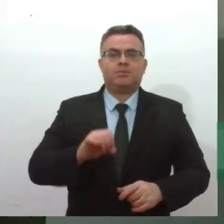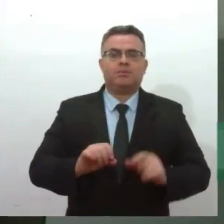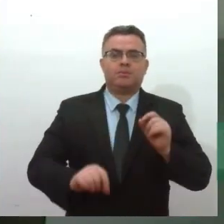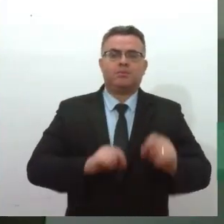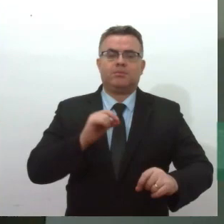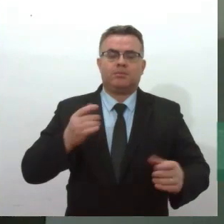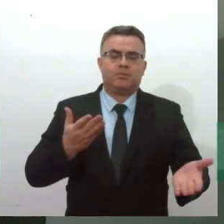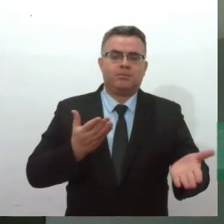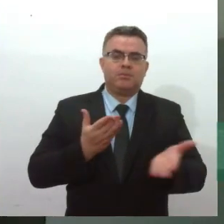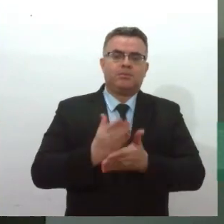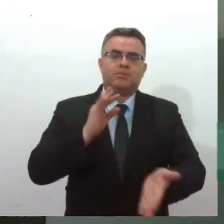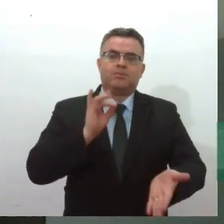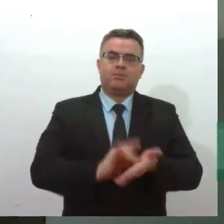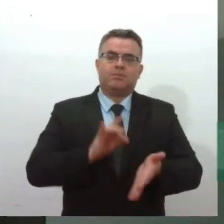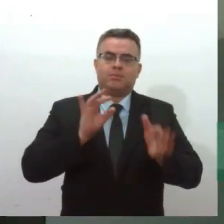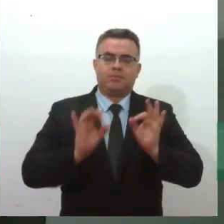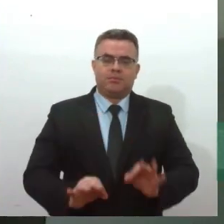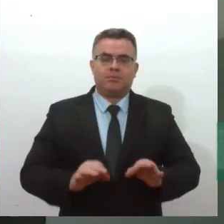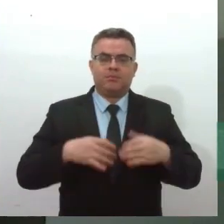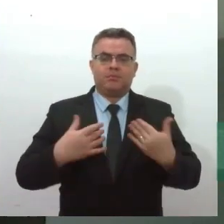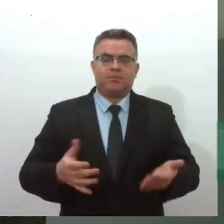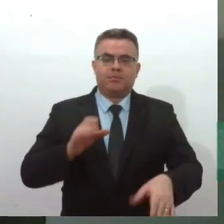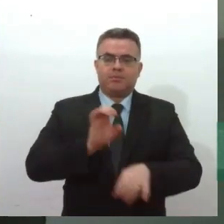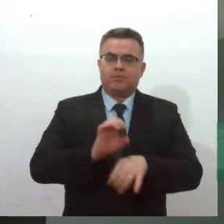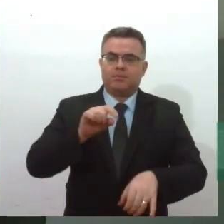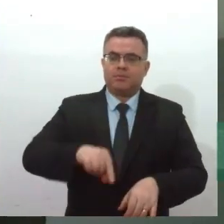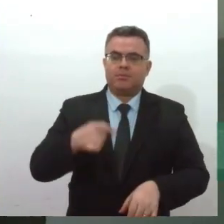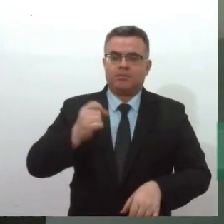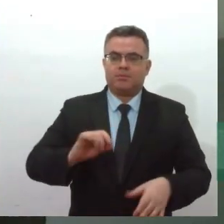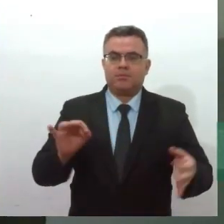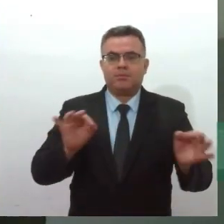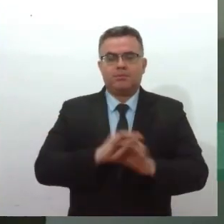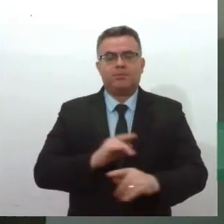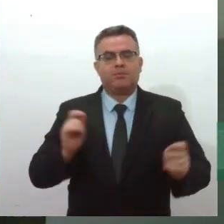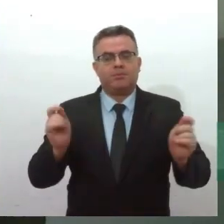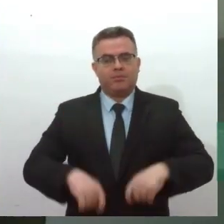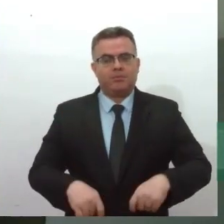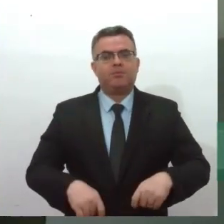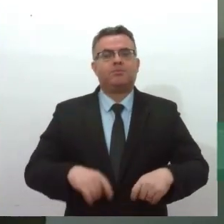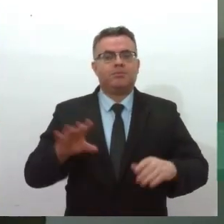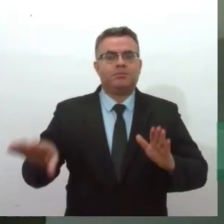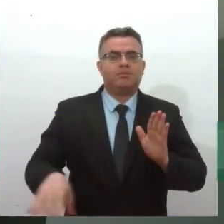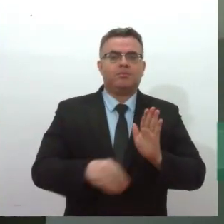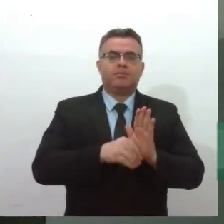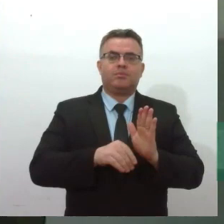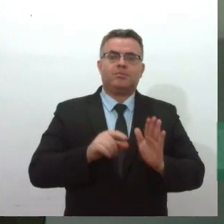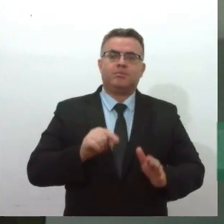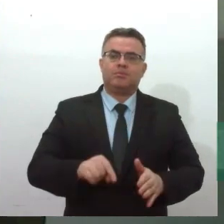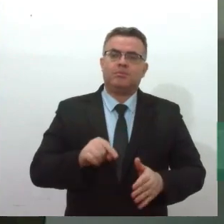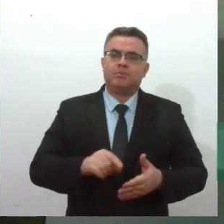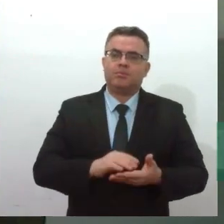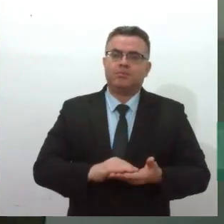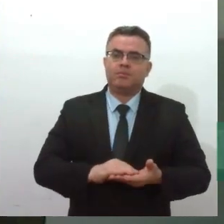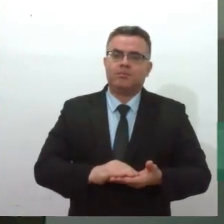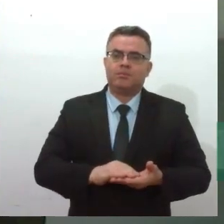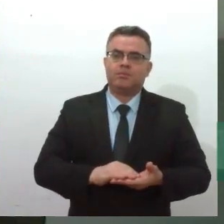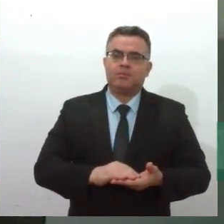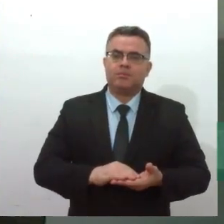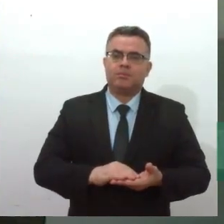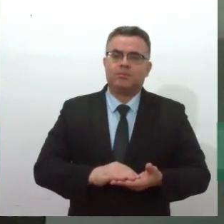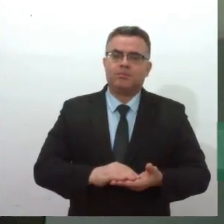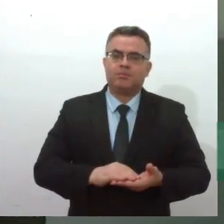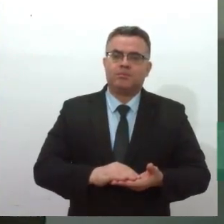sancionada de fato que o Estado de Sergipe possa implementar aqui